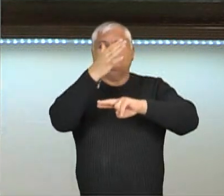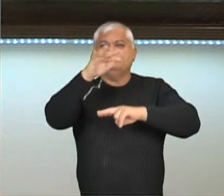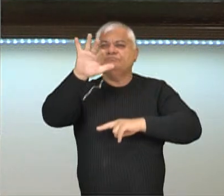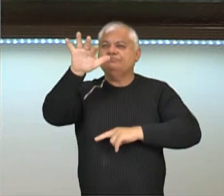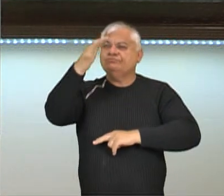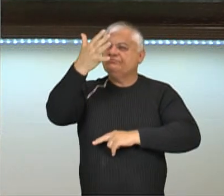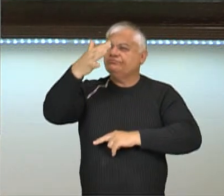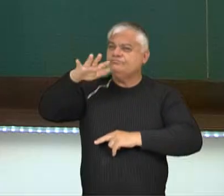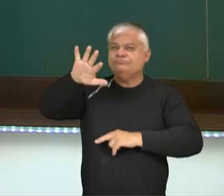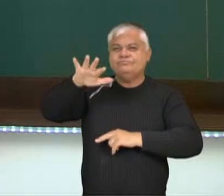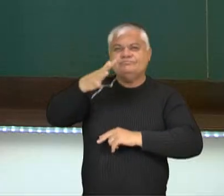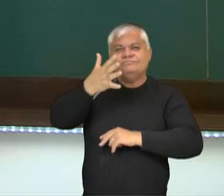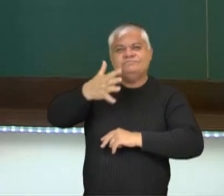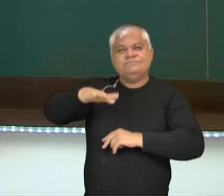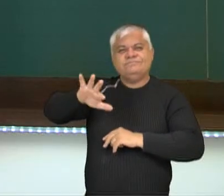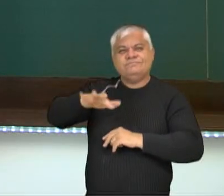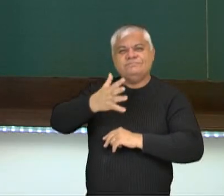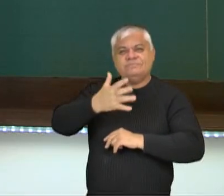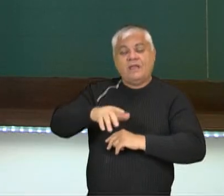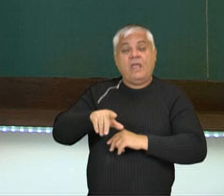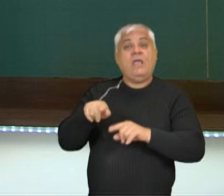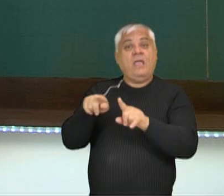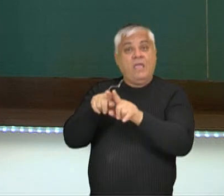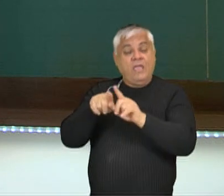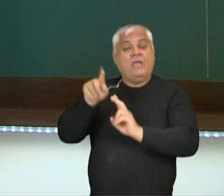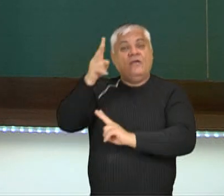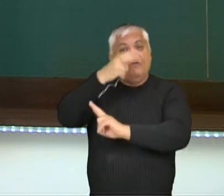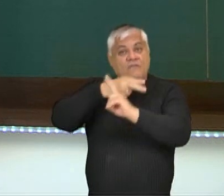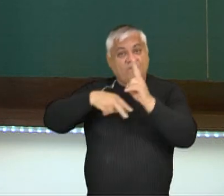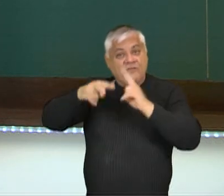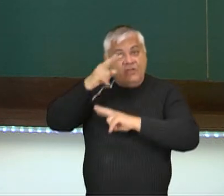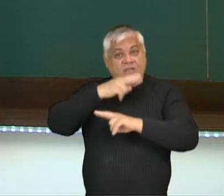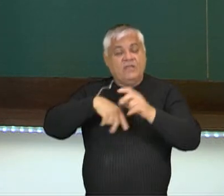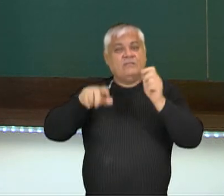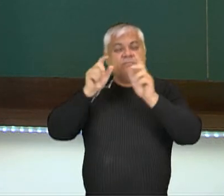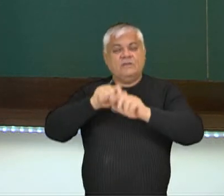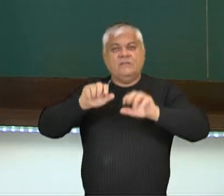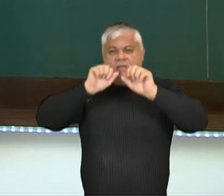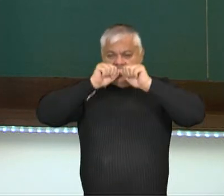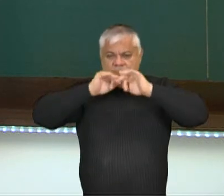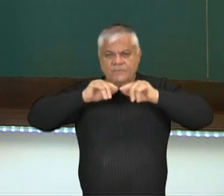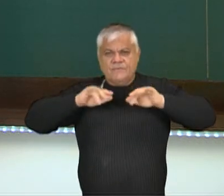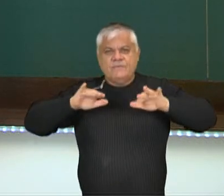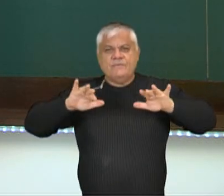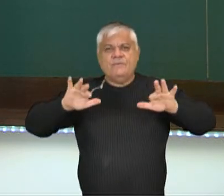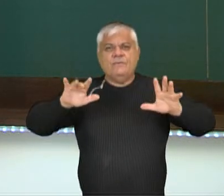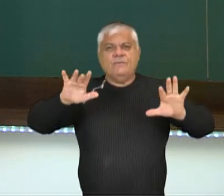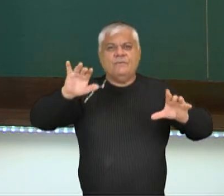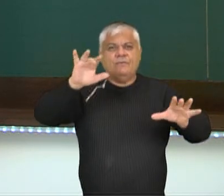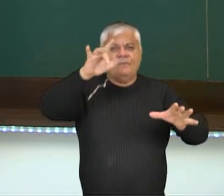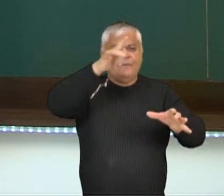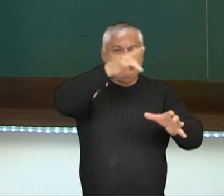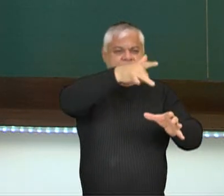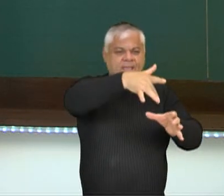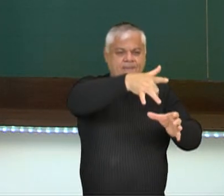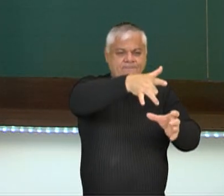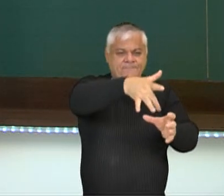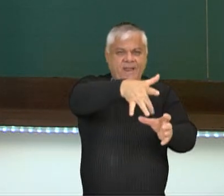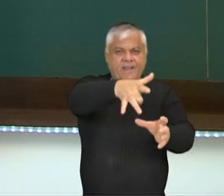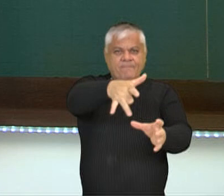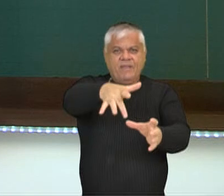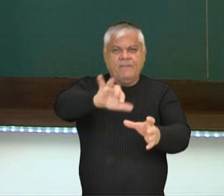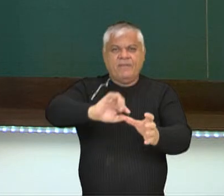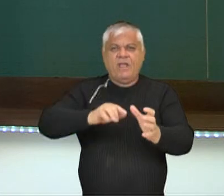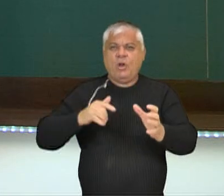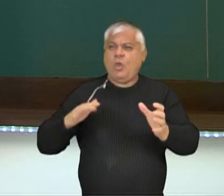que eles também, que são agentes polinizadores, possam dispersar essas sementes, tá? Levando elas, inclusive, até para